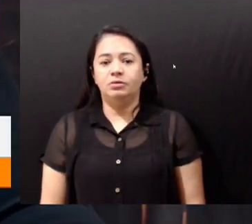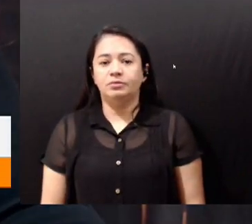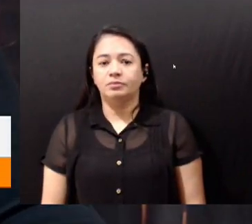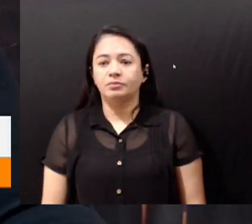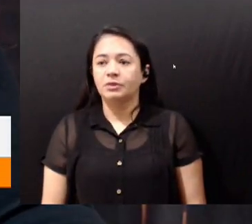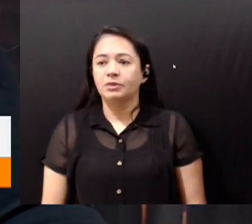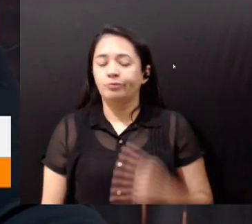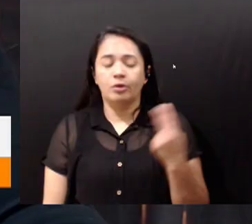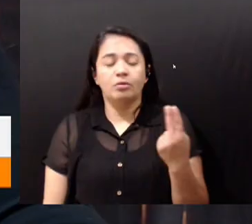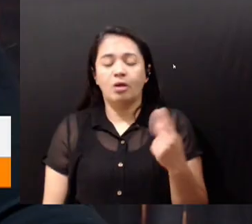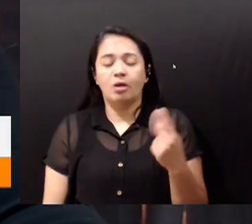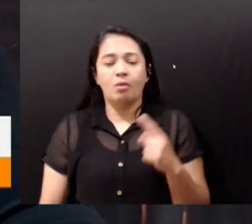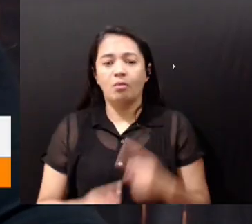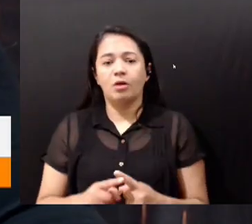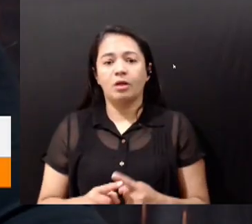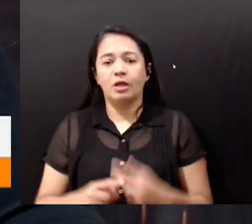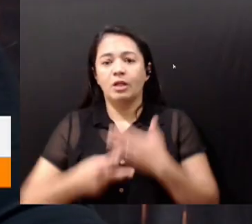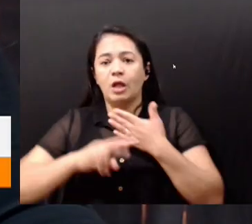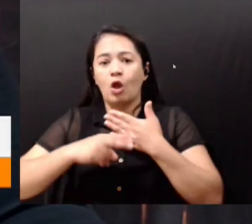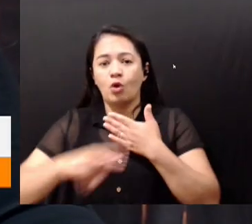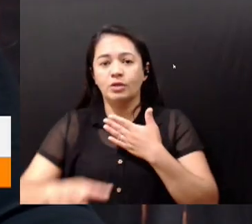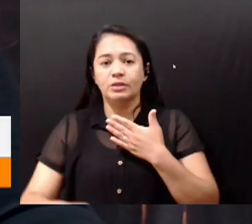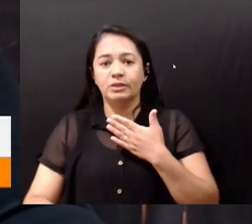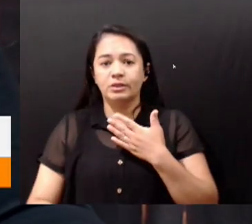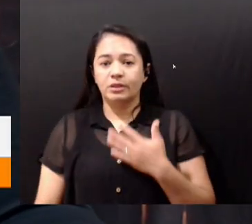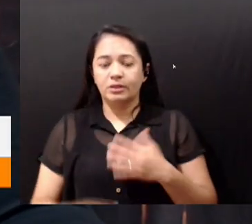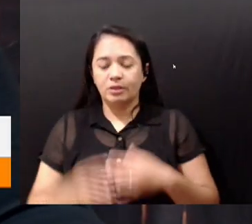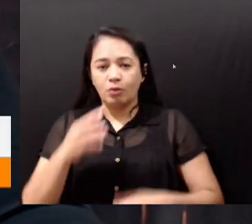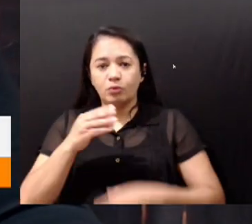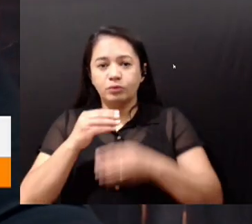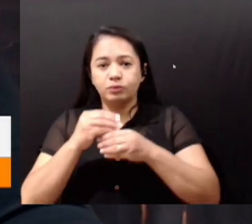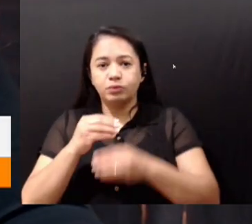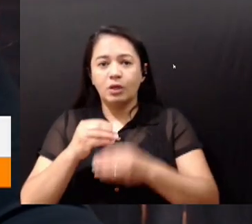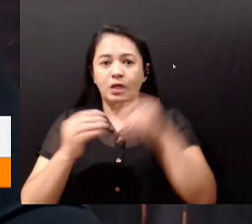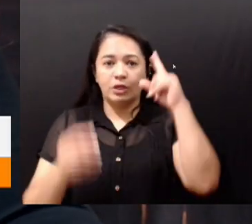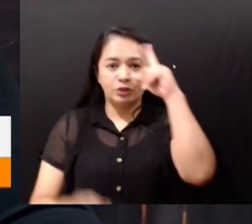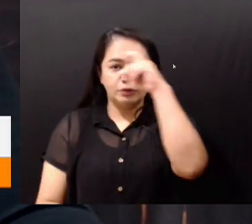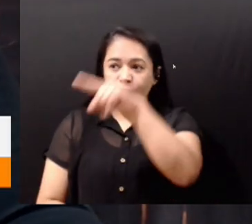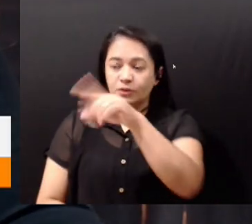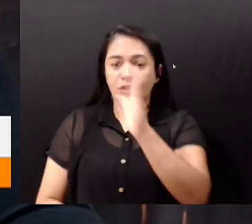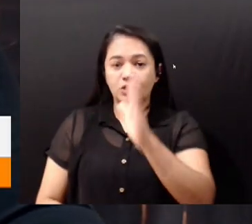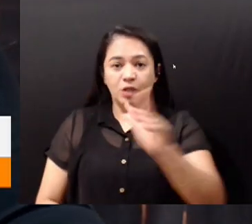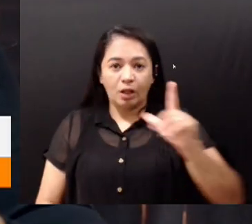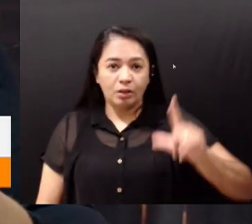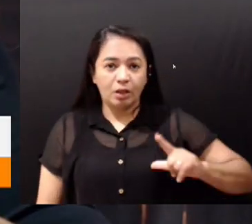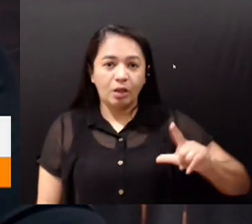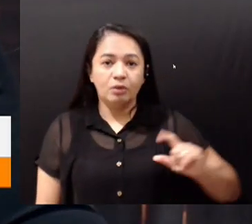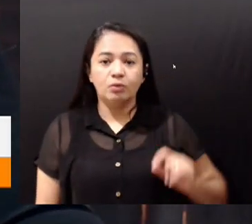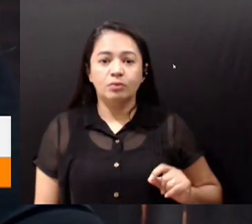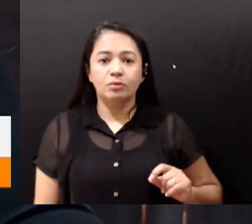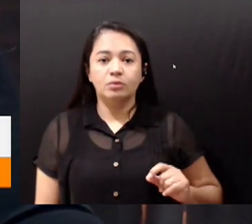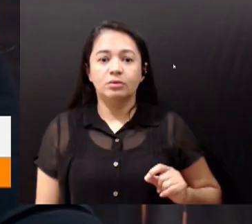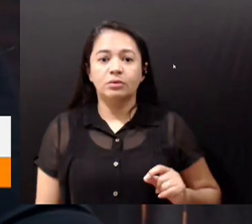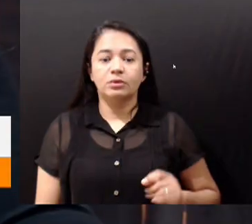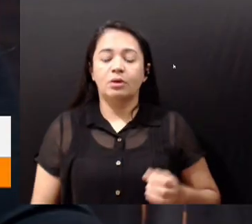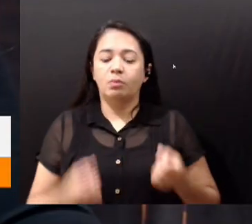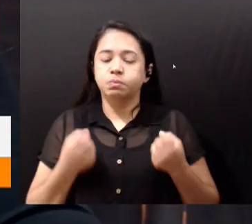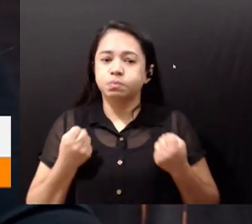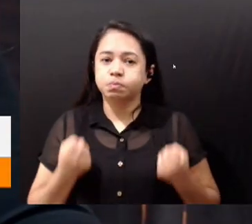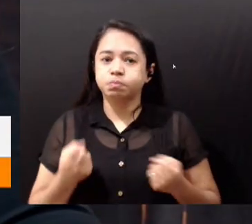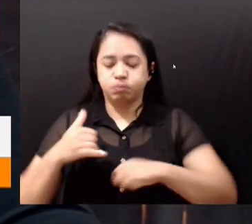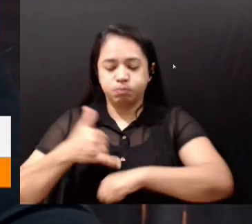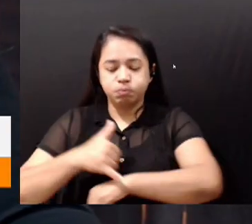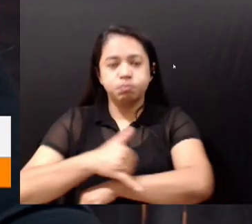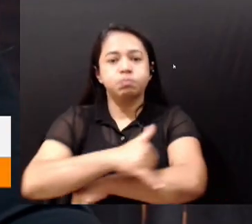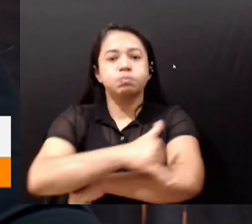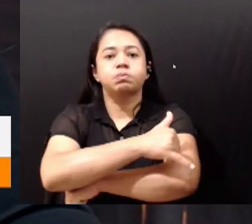trazer consequências que vão agregar uma dificuldade que você já tem, que é a do sobrepeso, que é da obesidade, né, e tudo